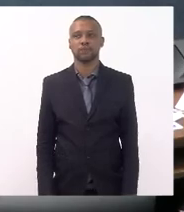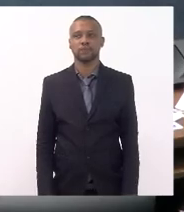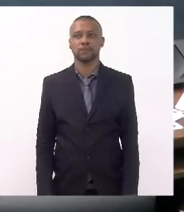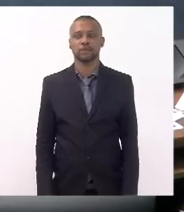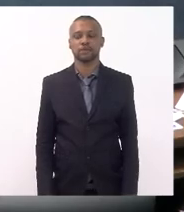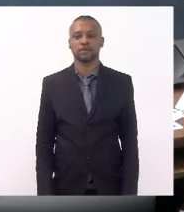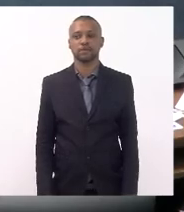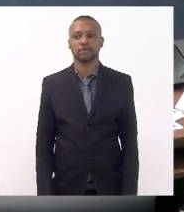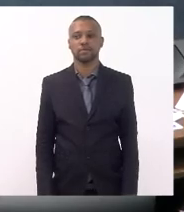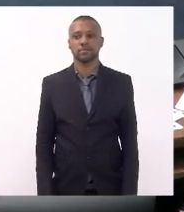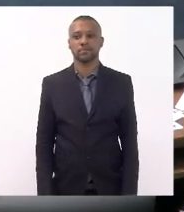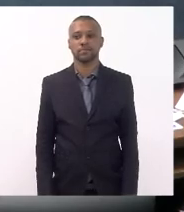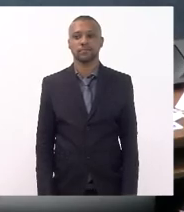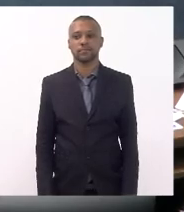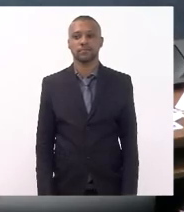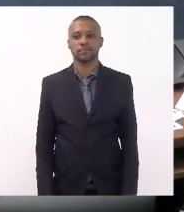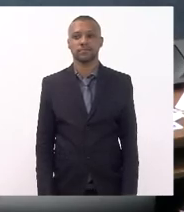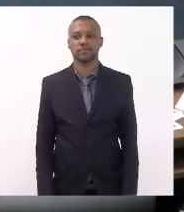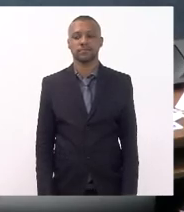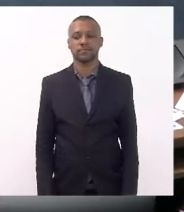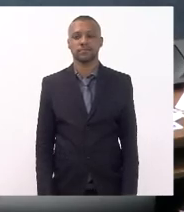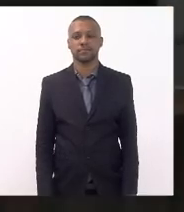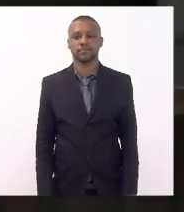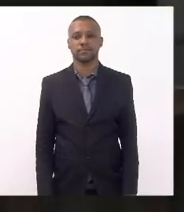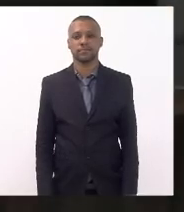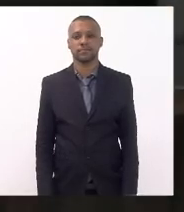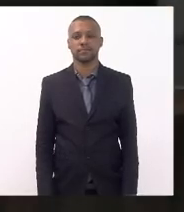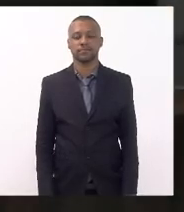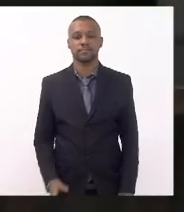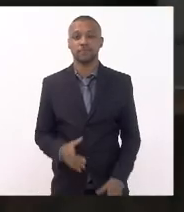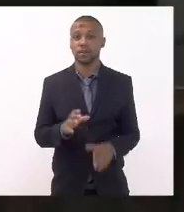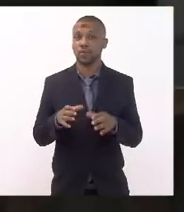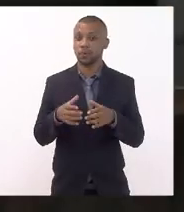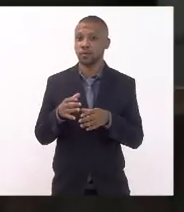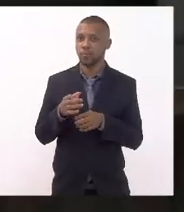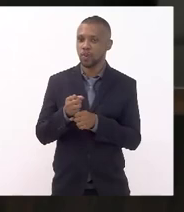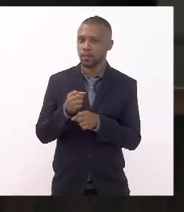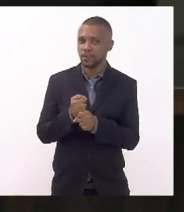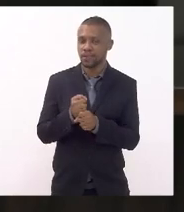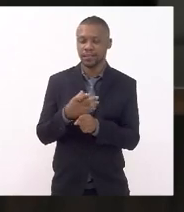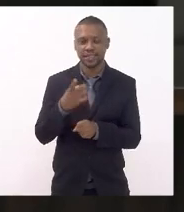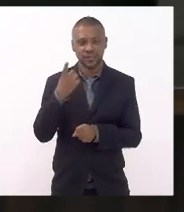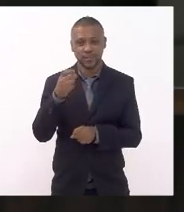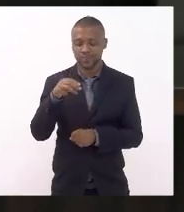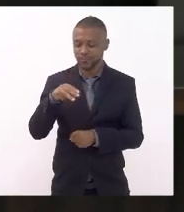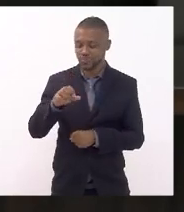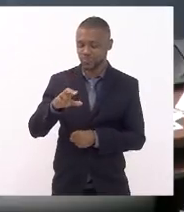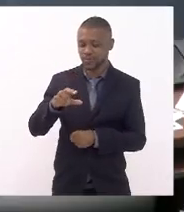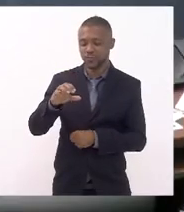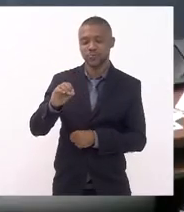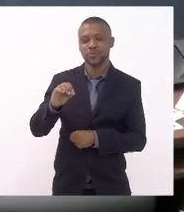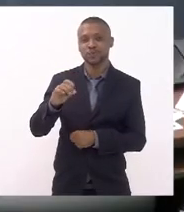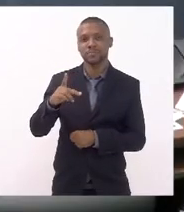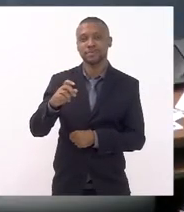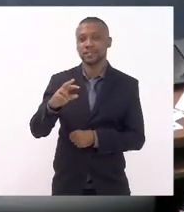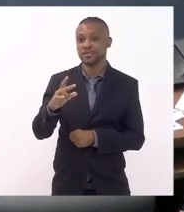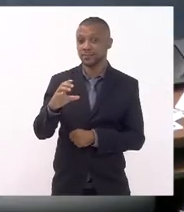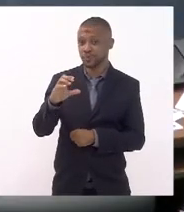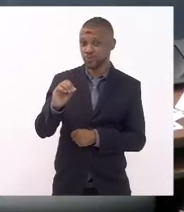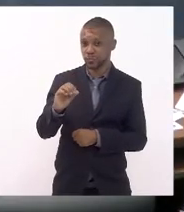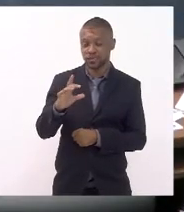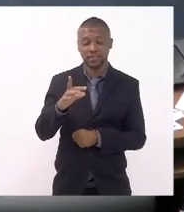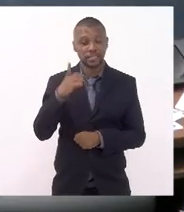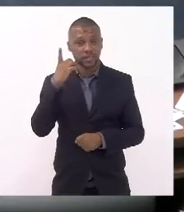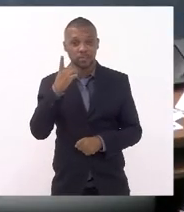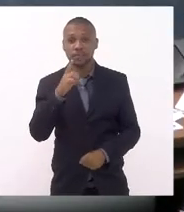Aí. Pode ser favorável, presidente. Obrigado. Pela comissão de orçamento, deputado Márcio Pacheco. Deputado Luiz